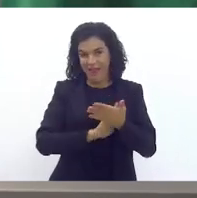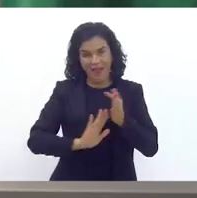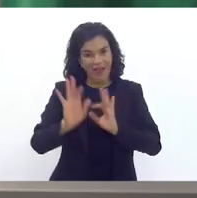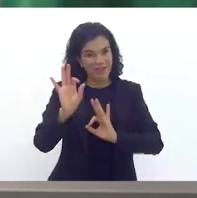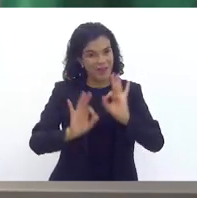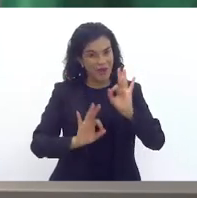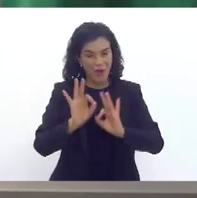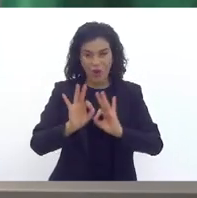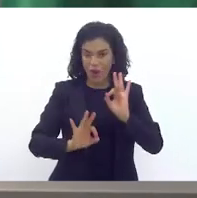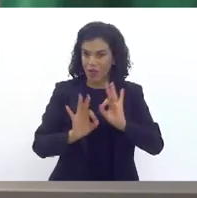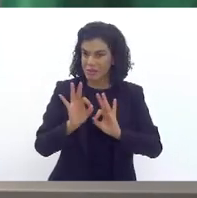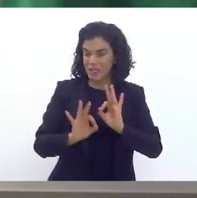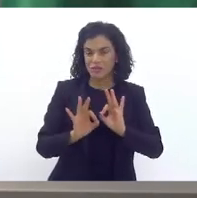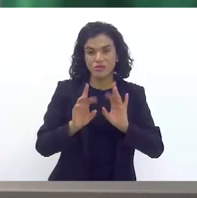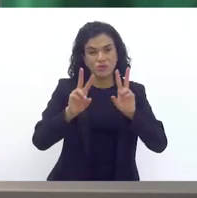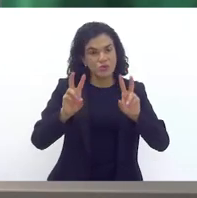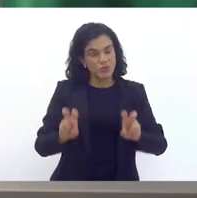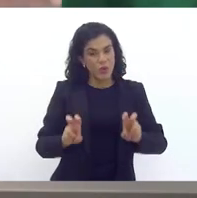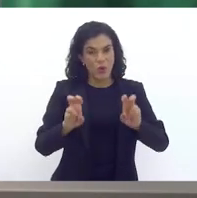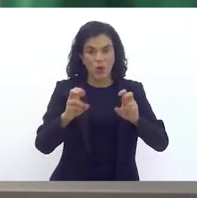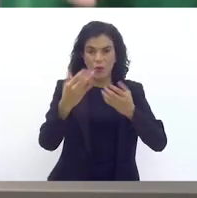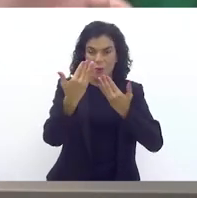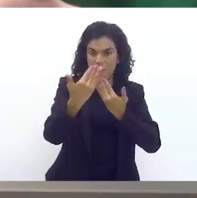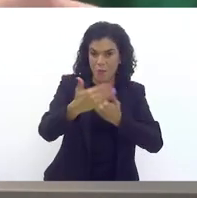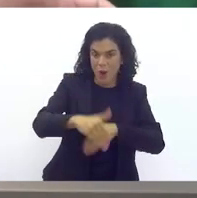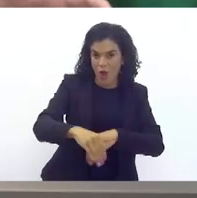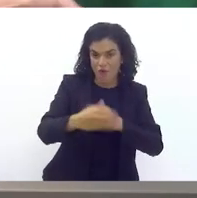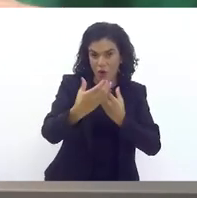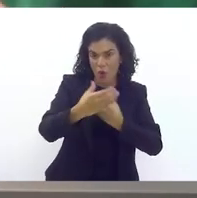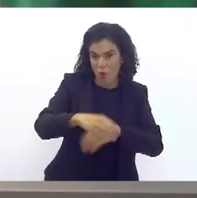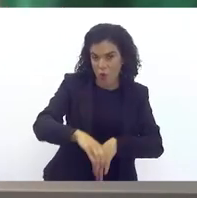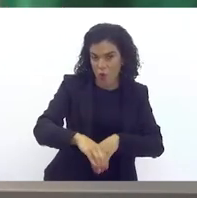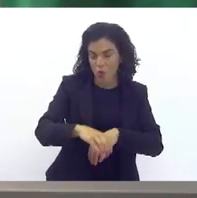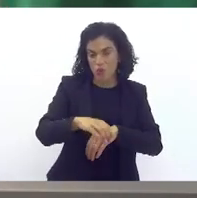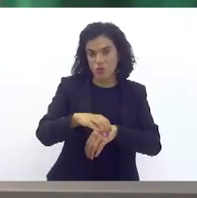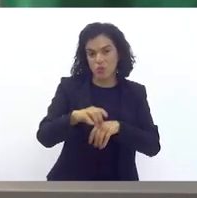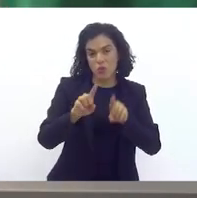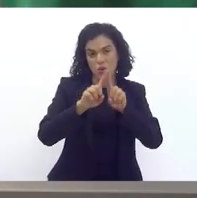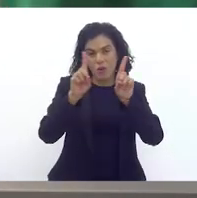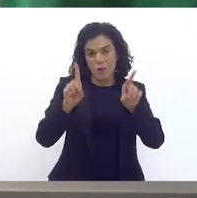não prevê o preenchimento dos cargos disponíveis